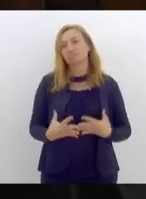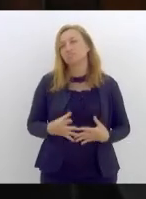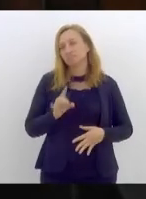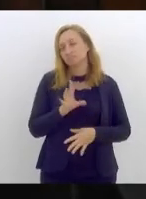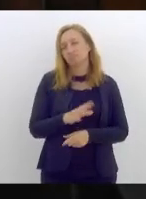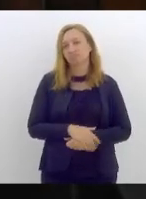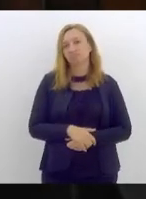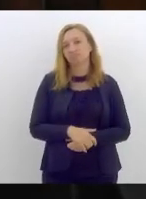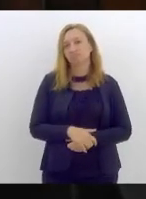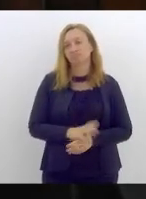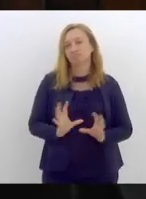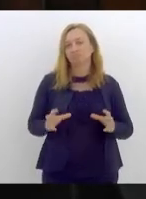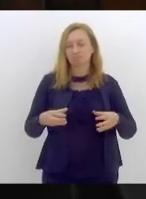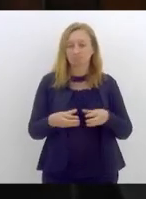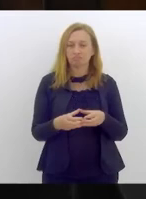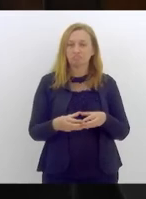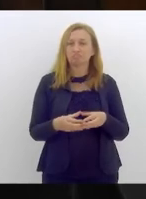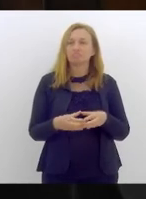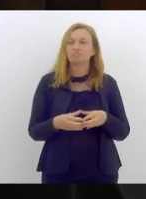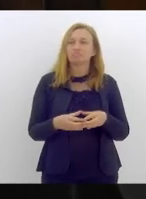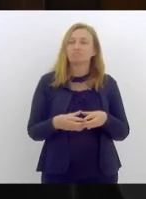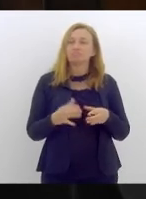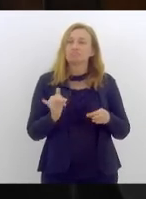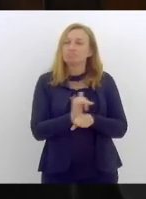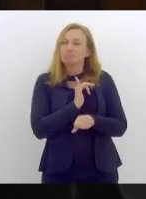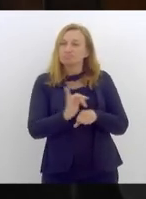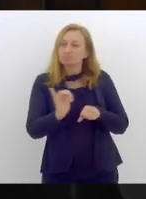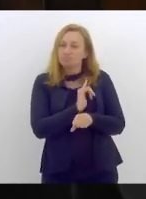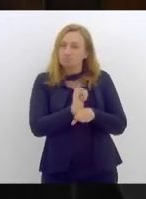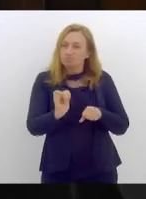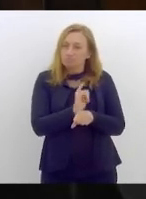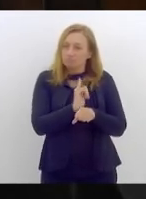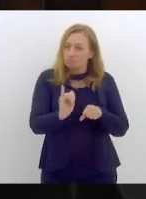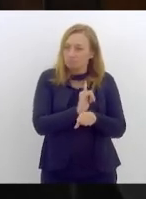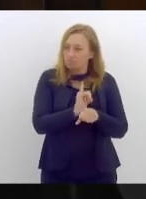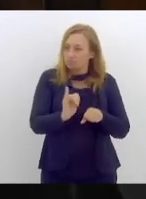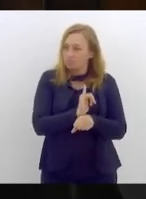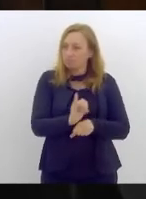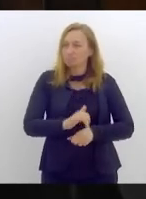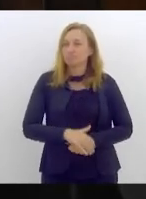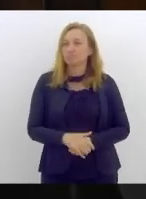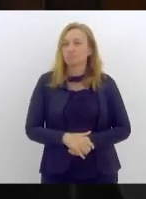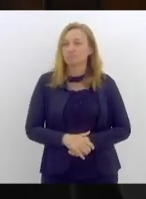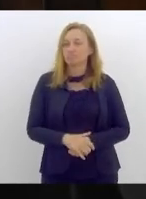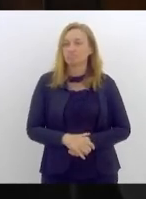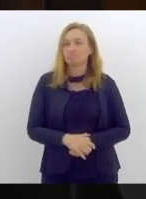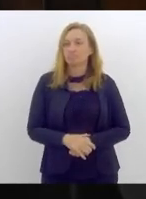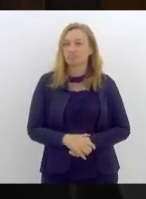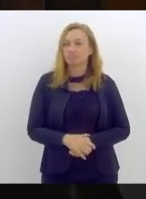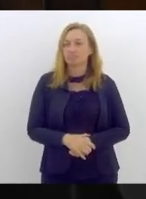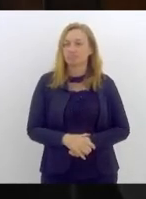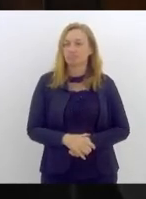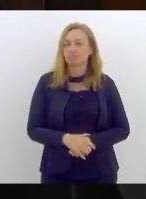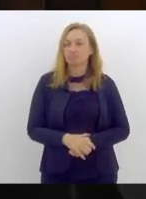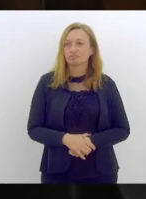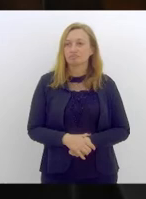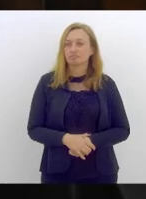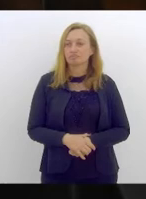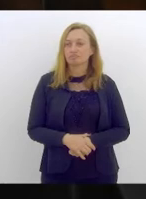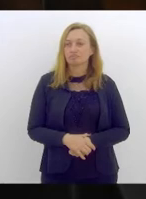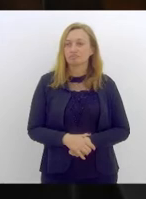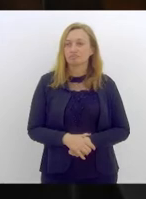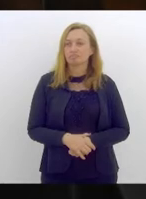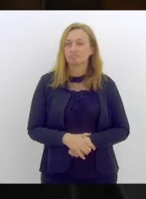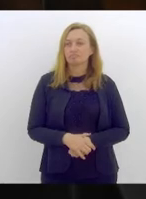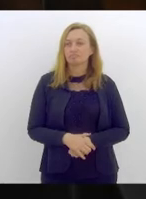o conjunto de tentativas de artimanhas de jardins de estratagemas que ele tenta